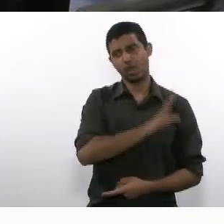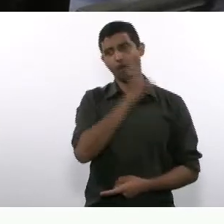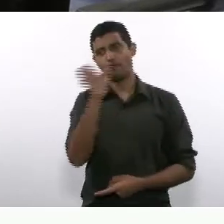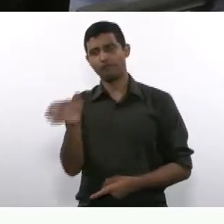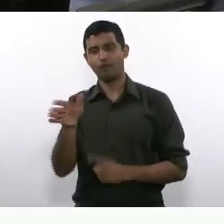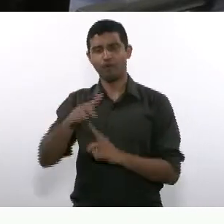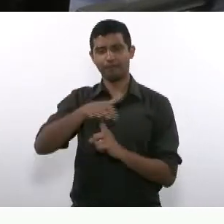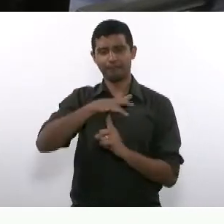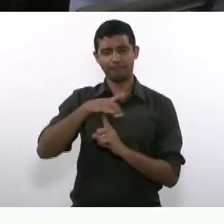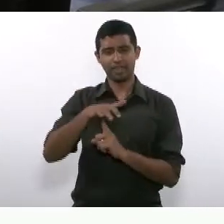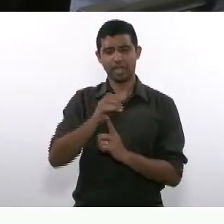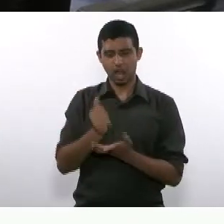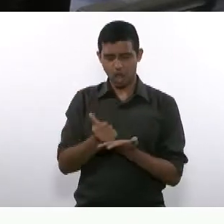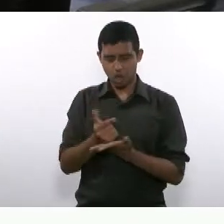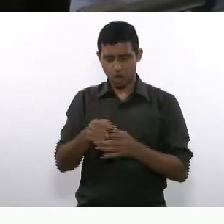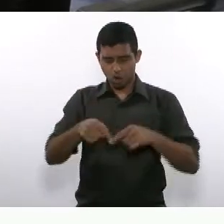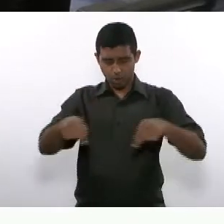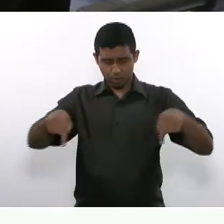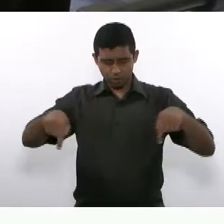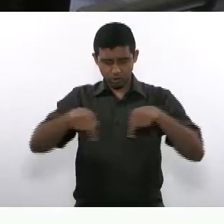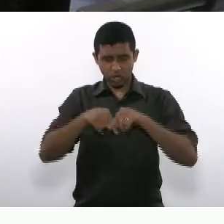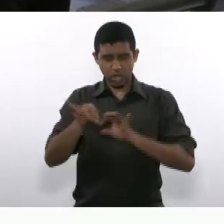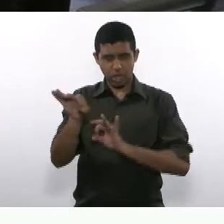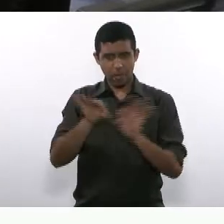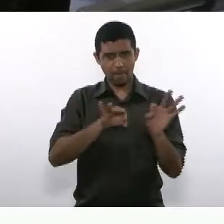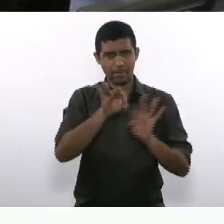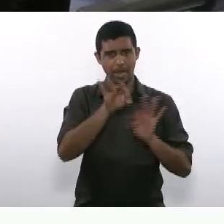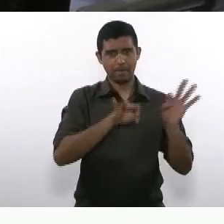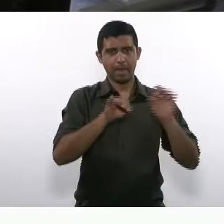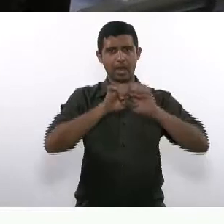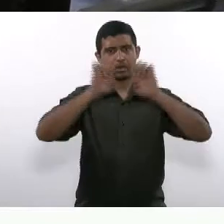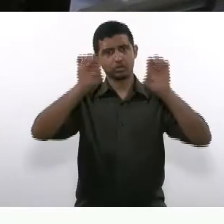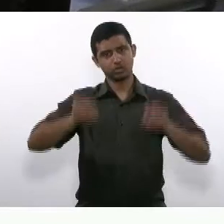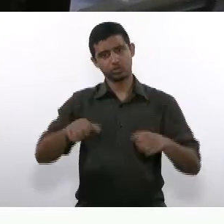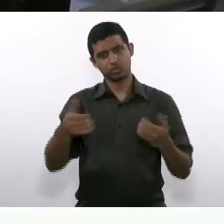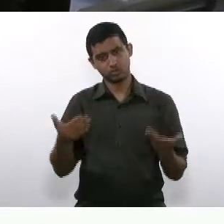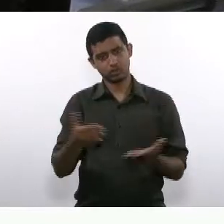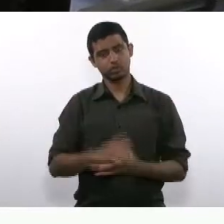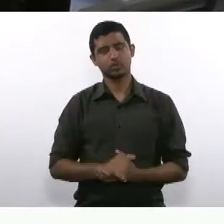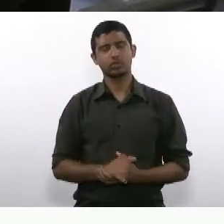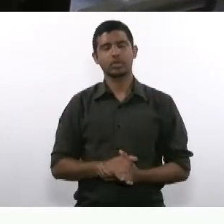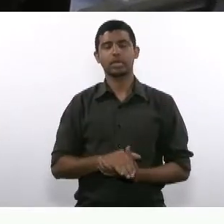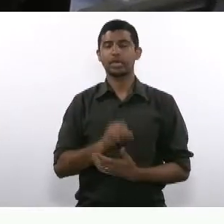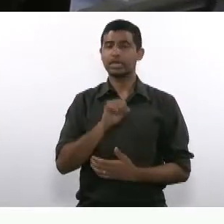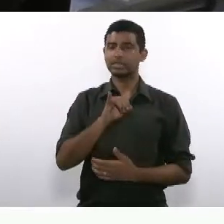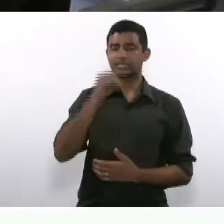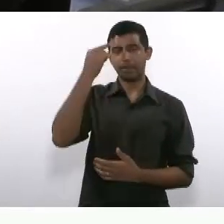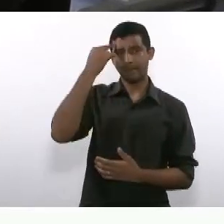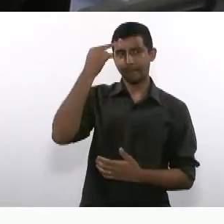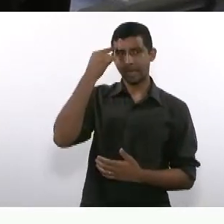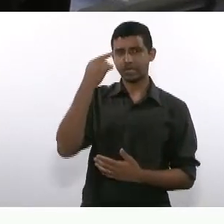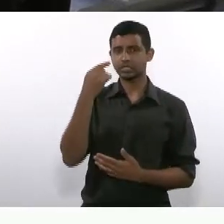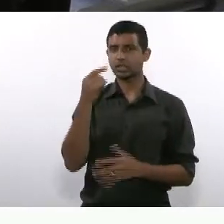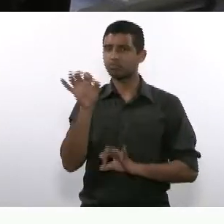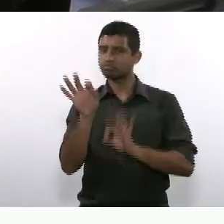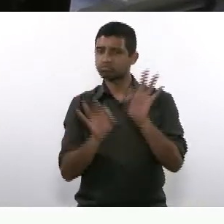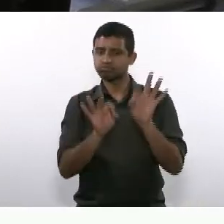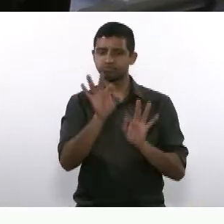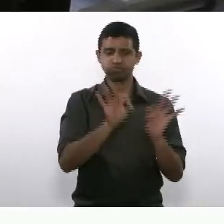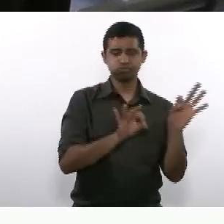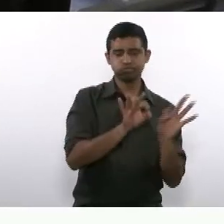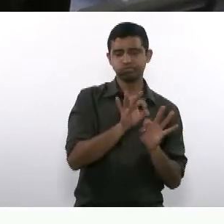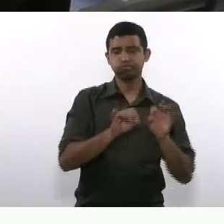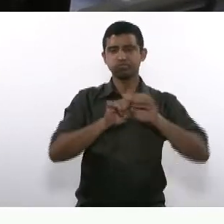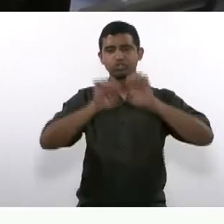compra o chão e faz a montagem, ele não vem com montagem. E quando a gente pensa em montagens, que é algo que